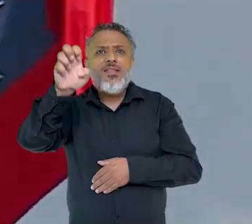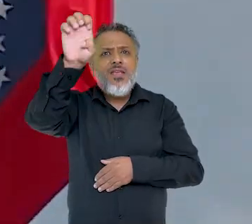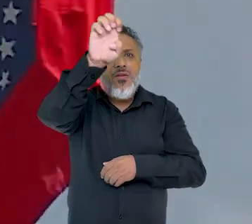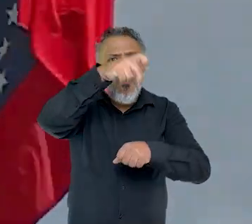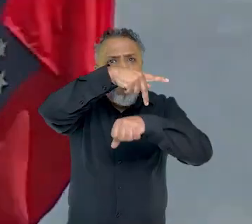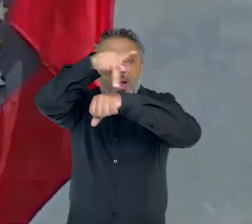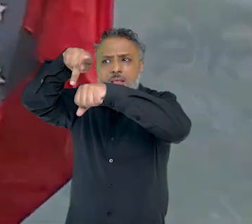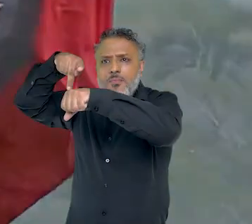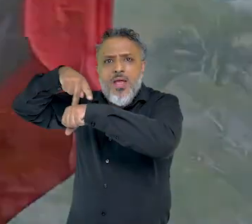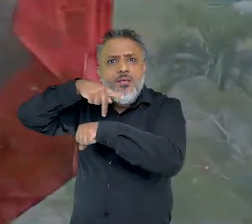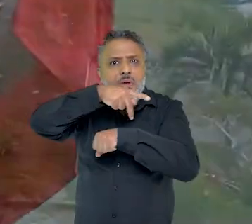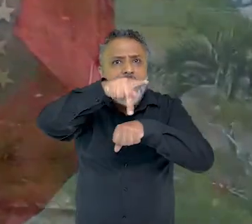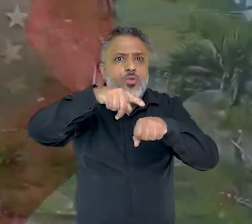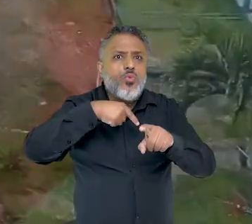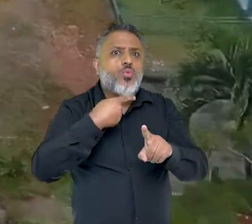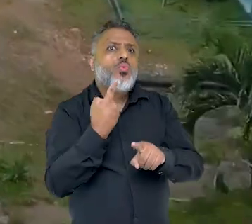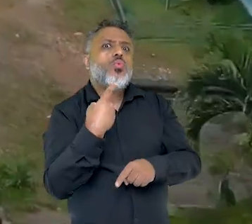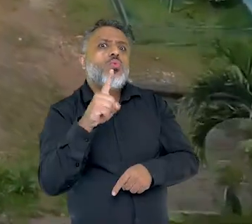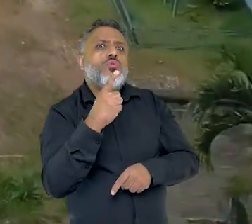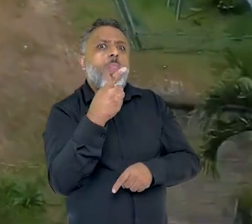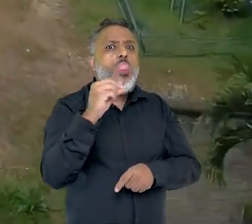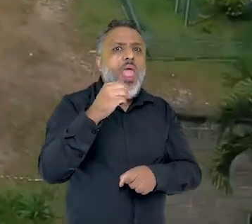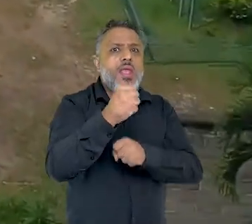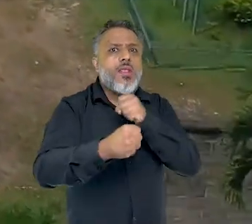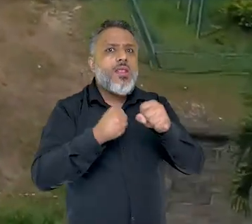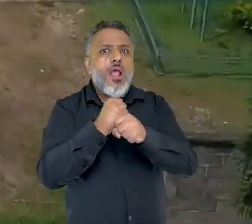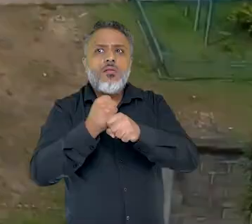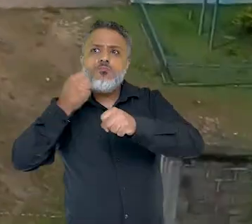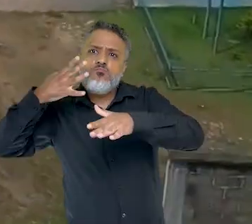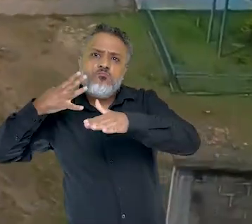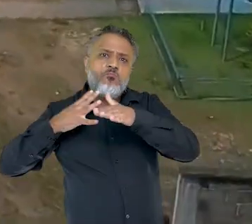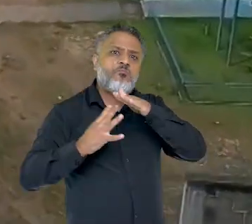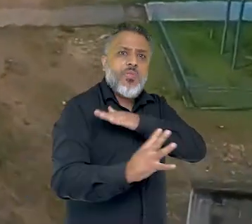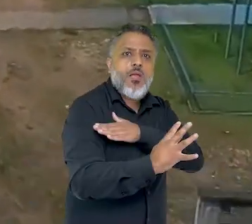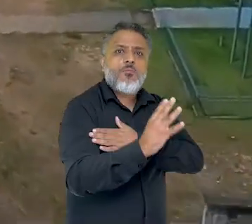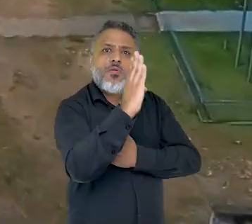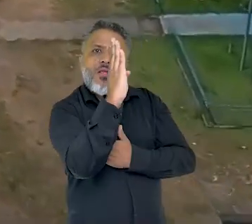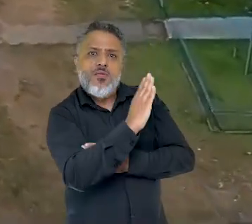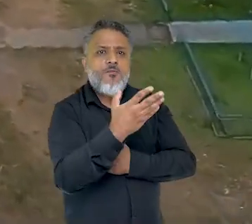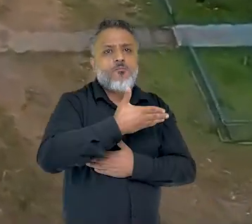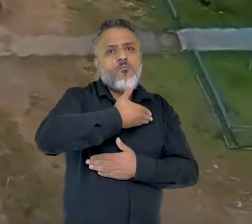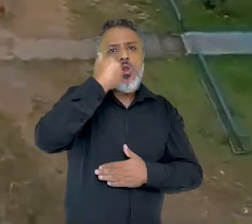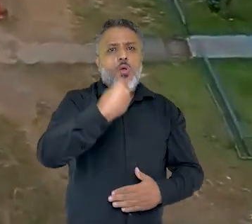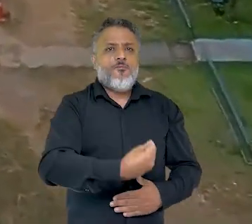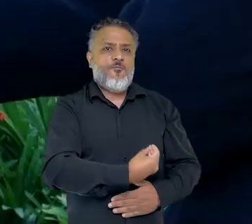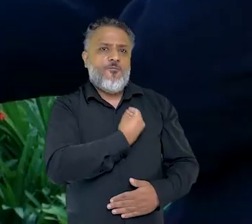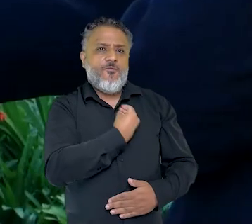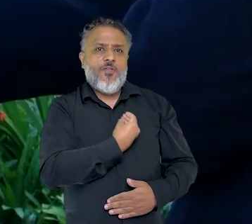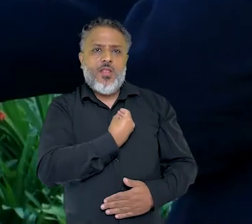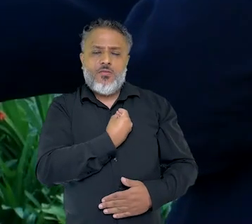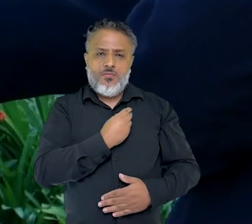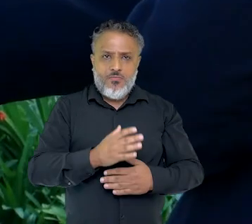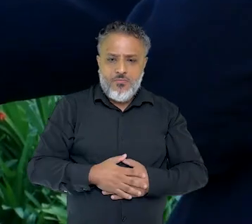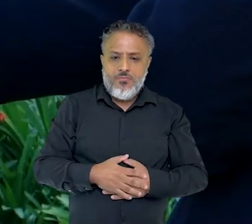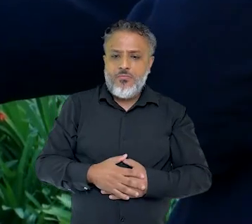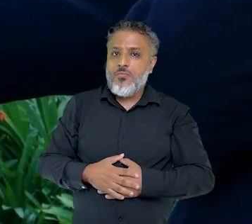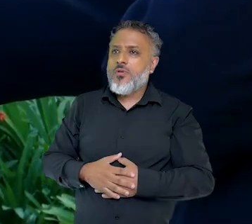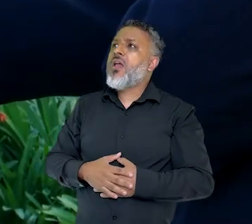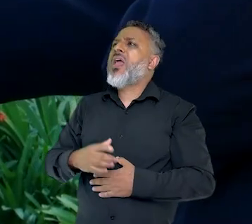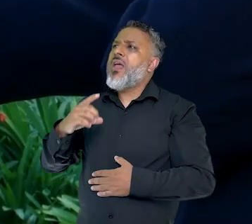que nos últimos 10 anos migraram para o país em busca de uma vida melhor ou de refúgio. Tentar um futuro